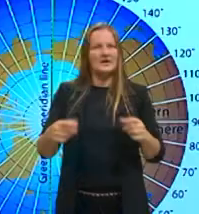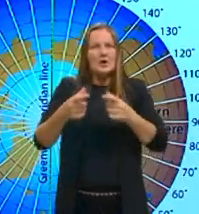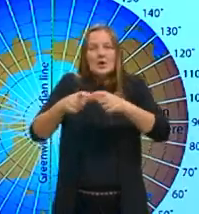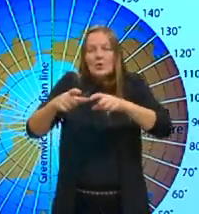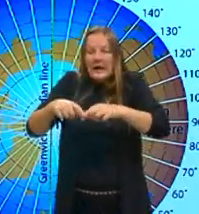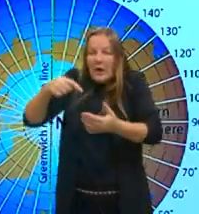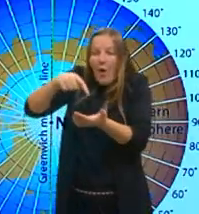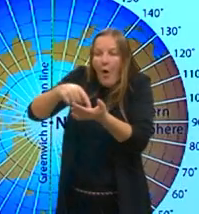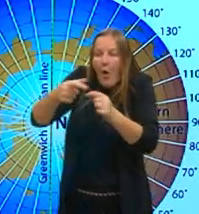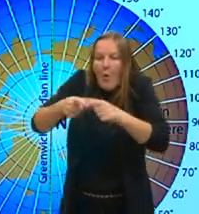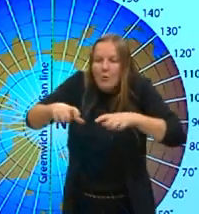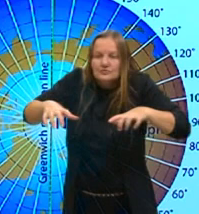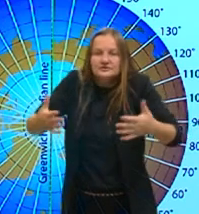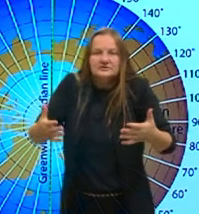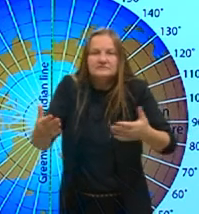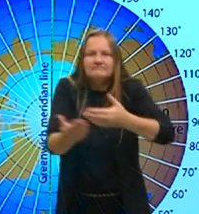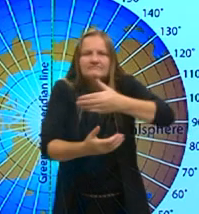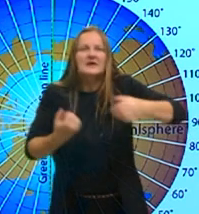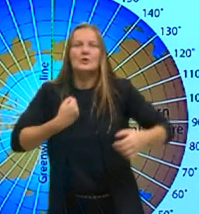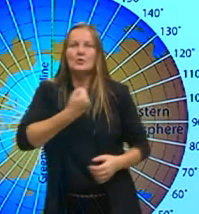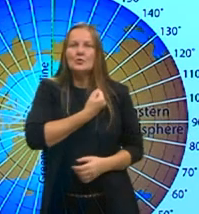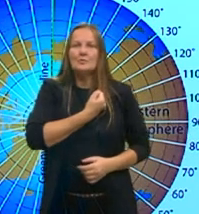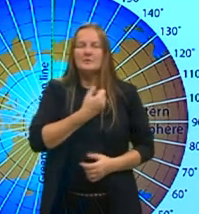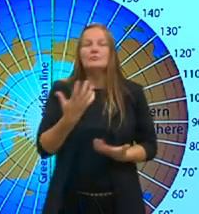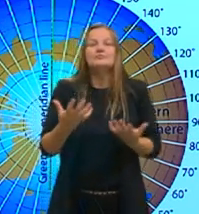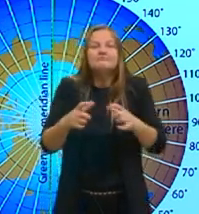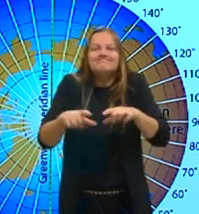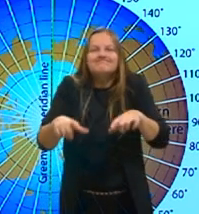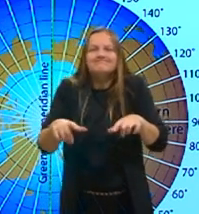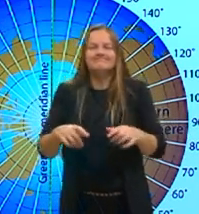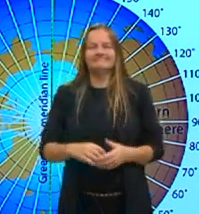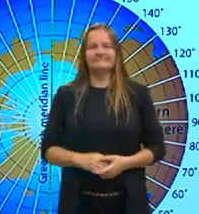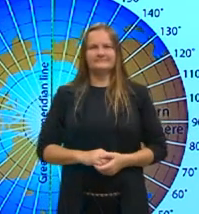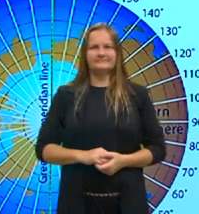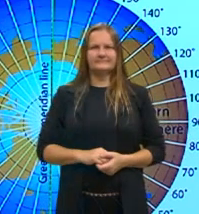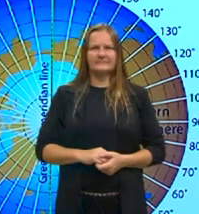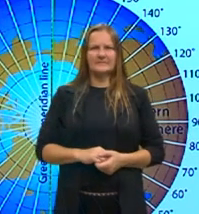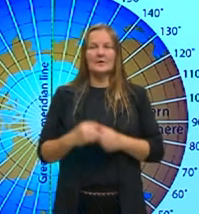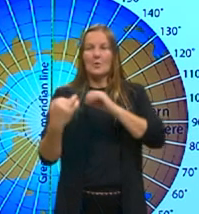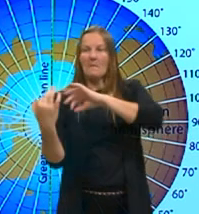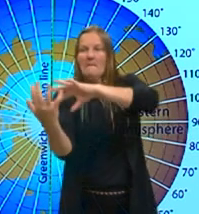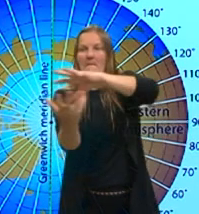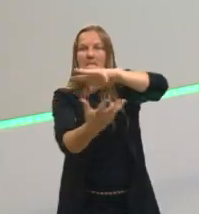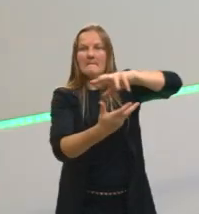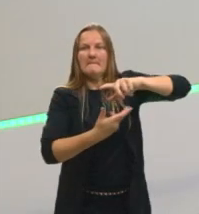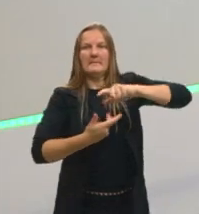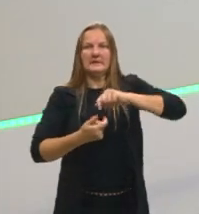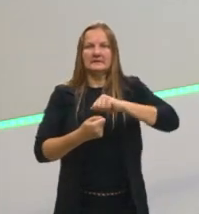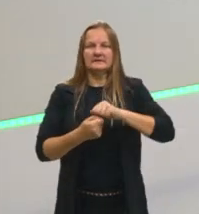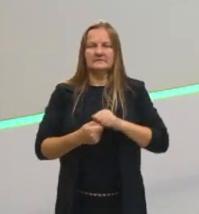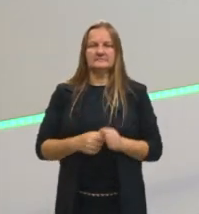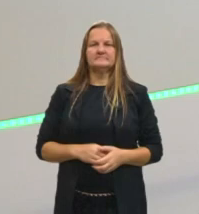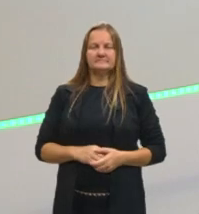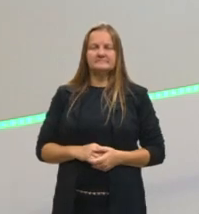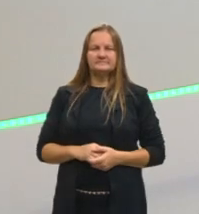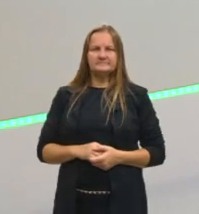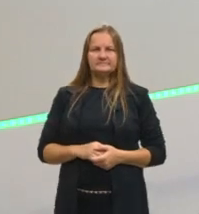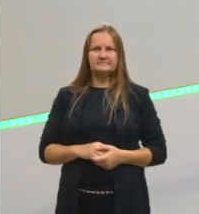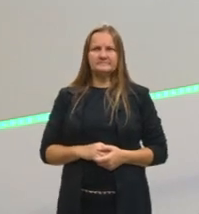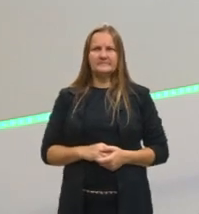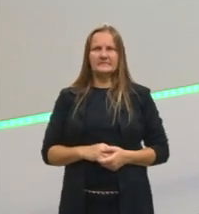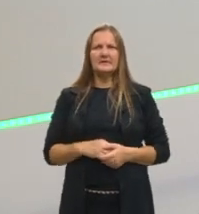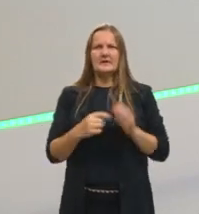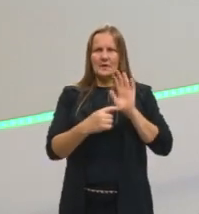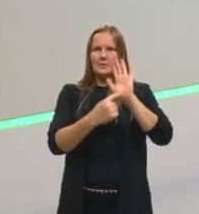localização eu tenho que ter desses dois números para mim localizar no planeta tá eu sou obrigado a ter isso aqui tá esse esse